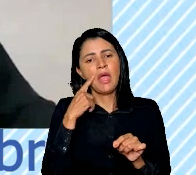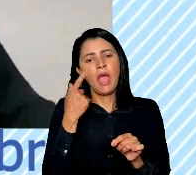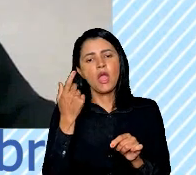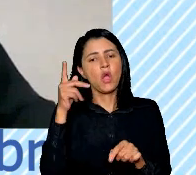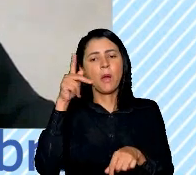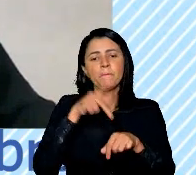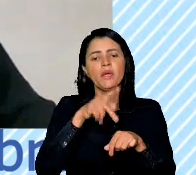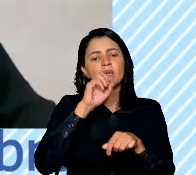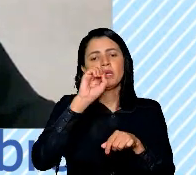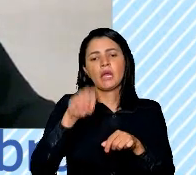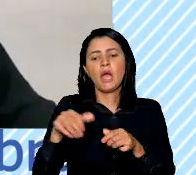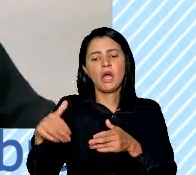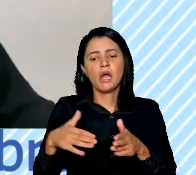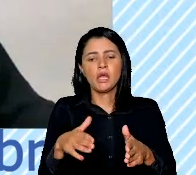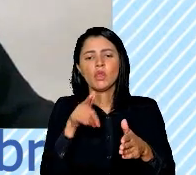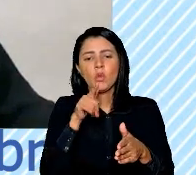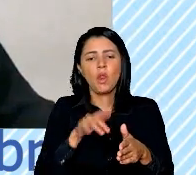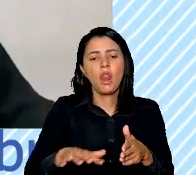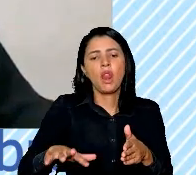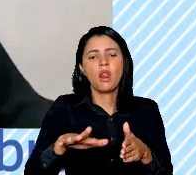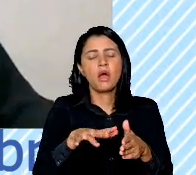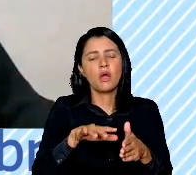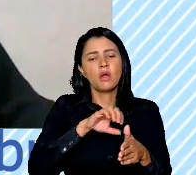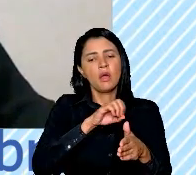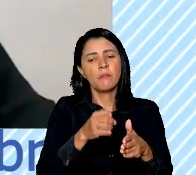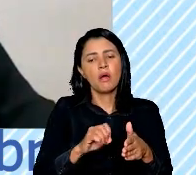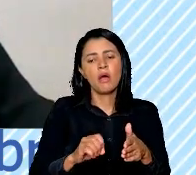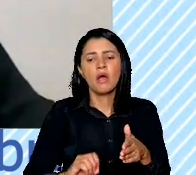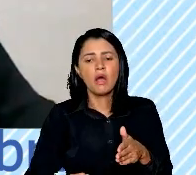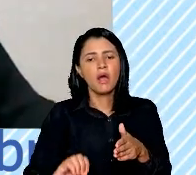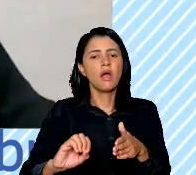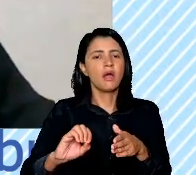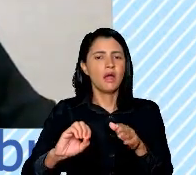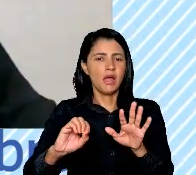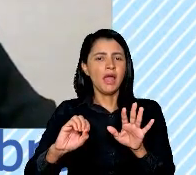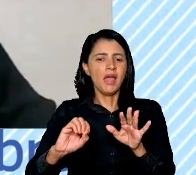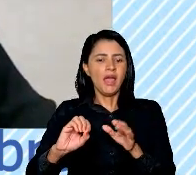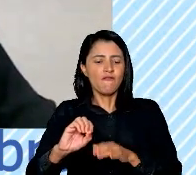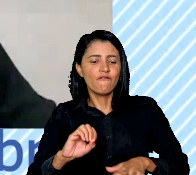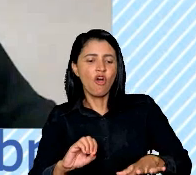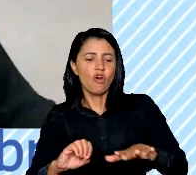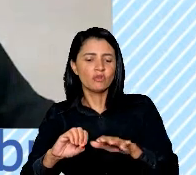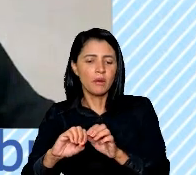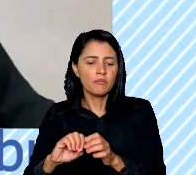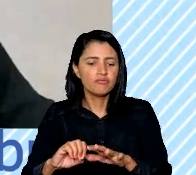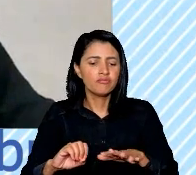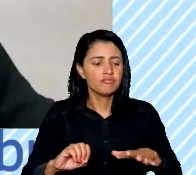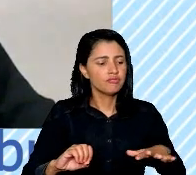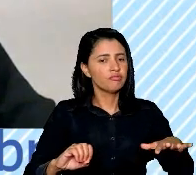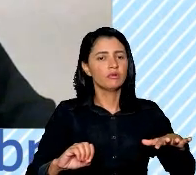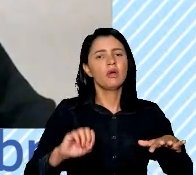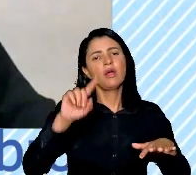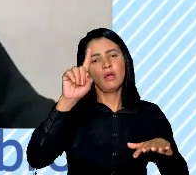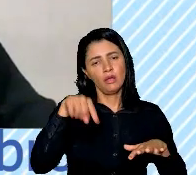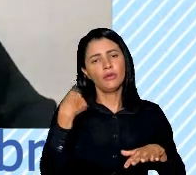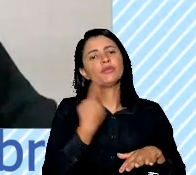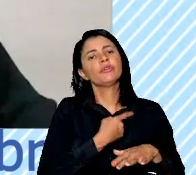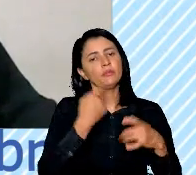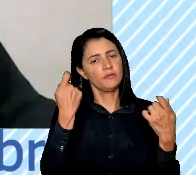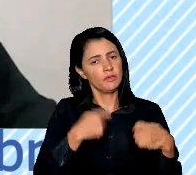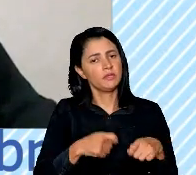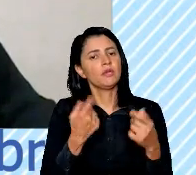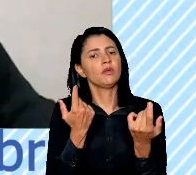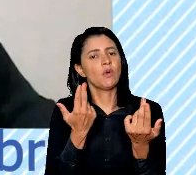no lago, né? Ela faz um movimento além de si, em volta de si, e é isso que a gente tem que fazer. Eu sou de